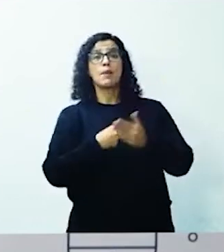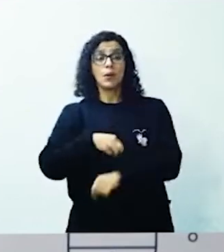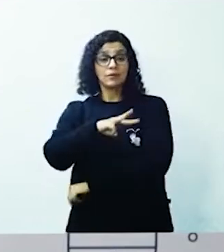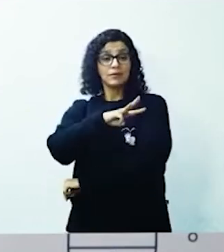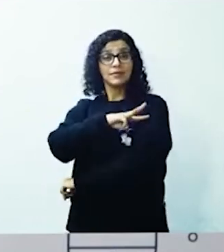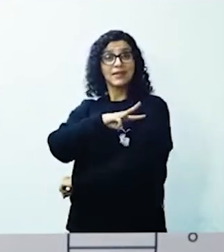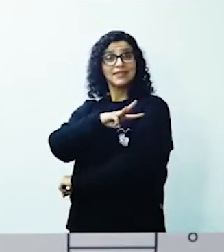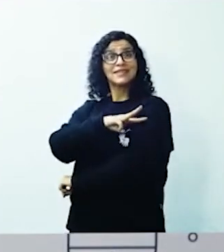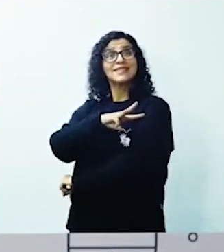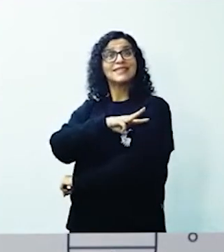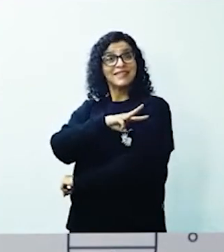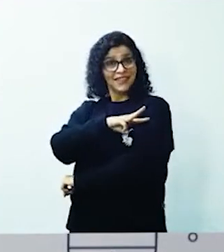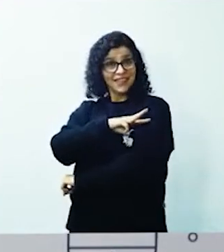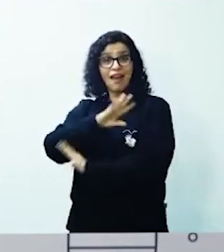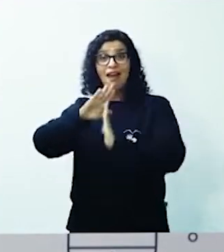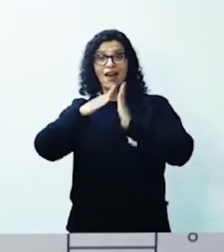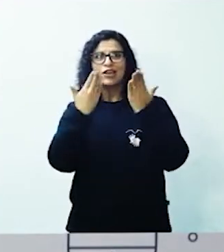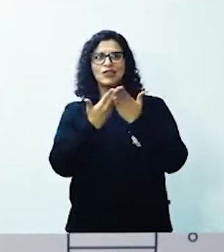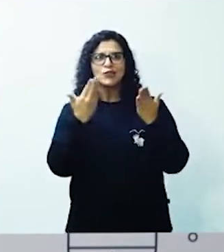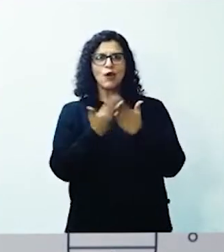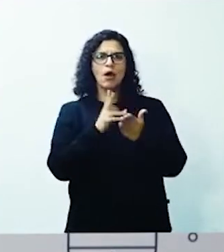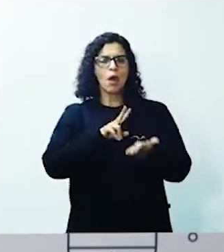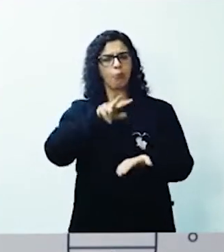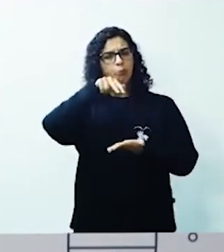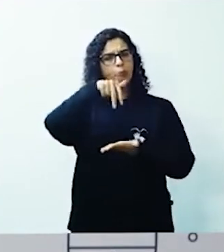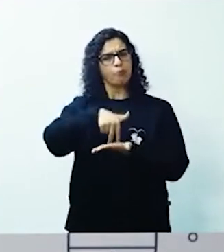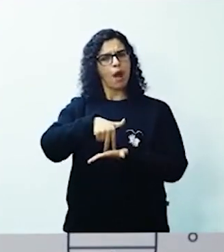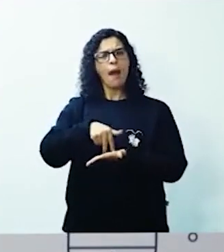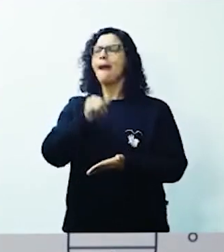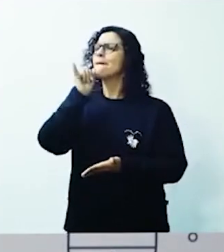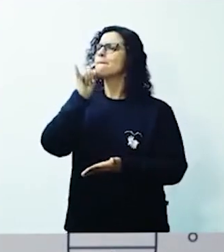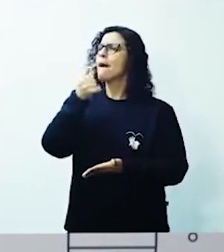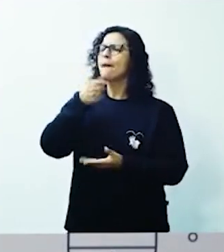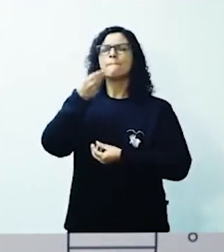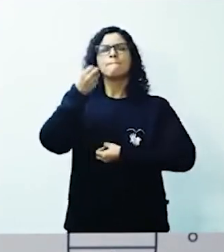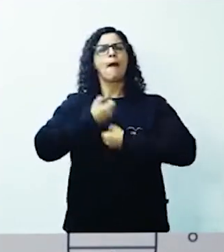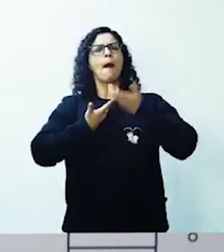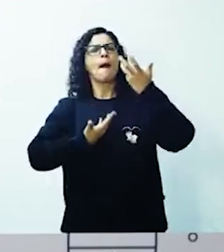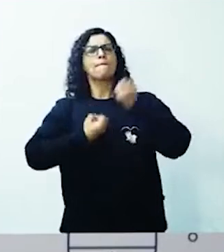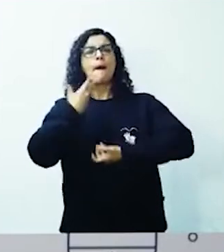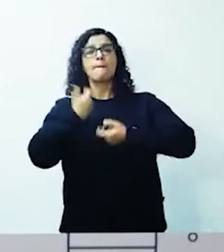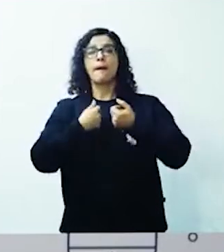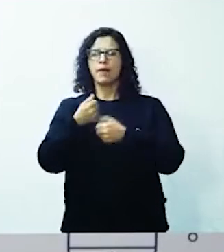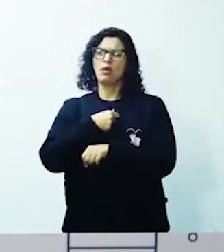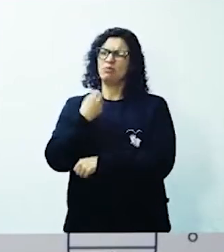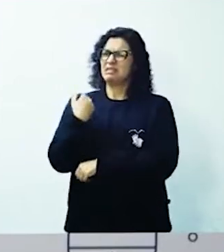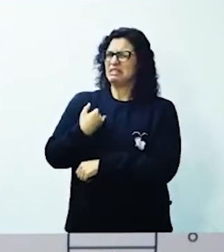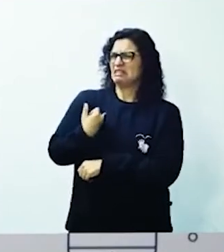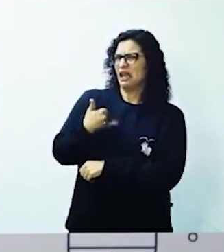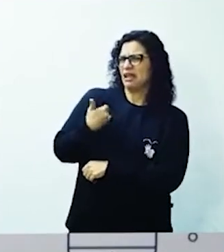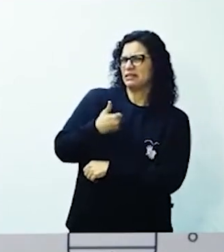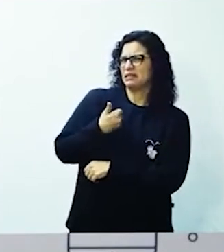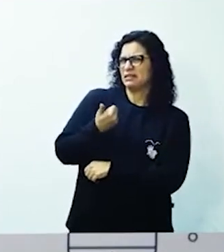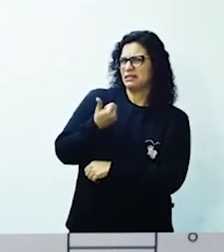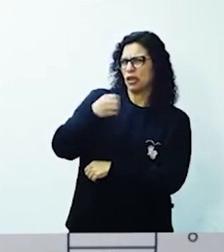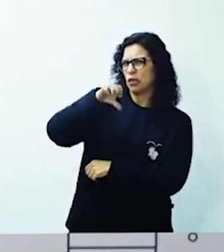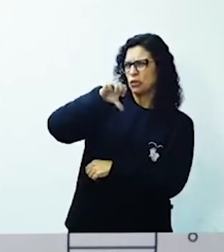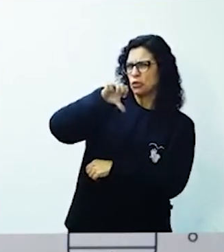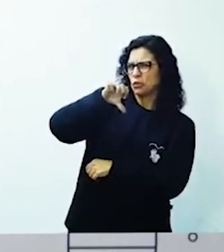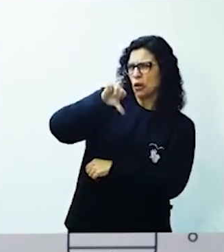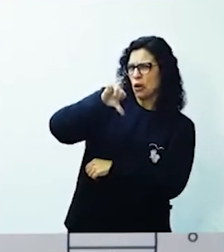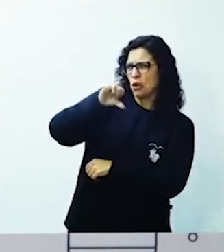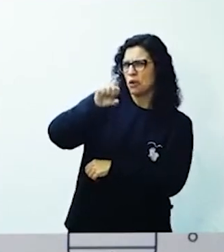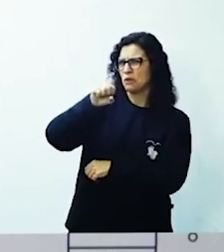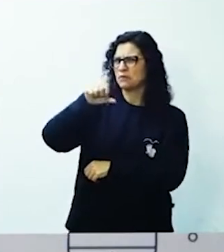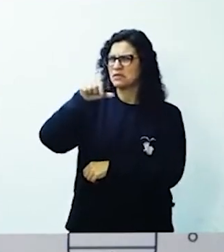terceira série. Olha só, eu tinha lá, acho que terceira série eu devia ter uns 10 anos, não menos, devia ter